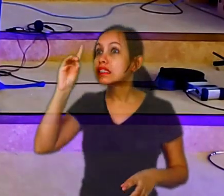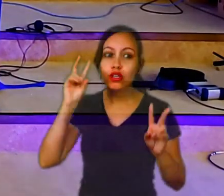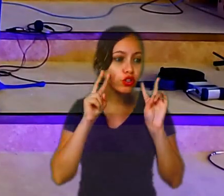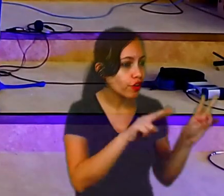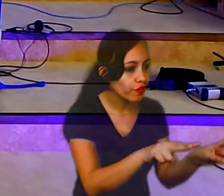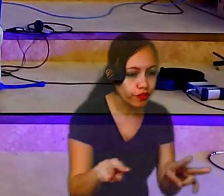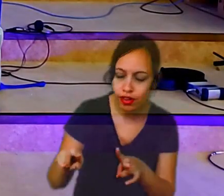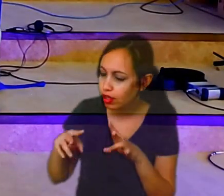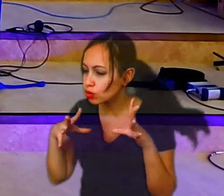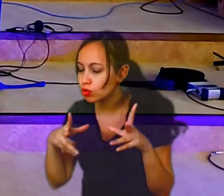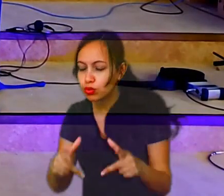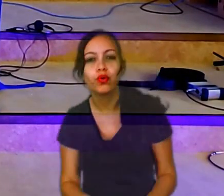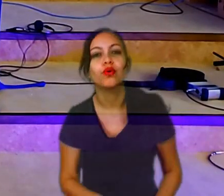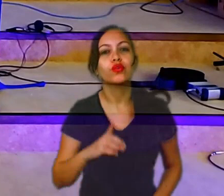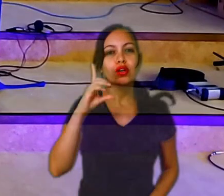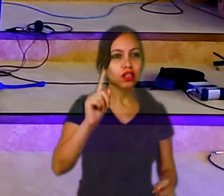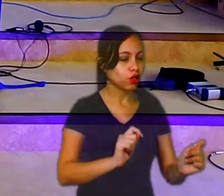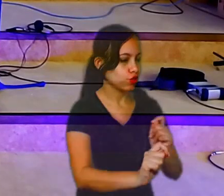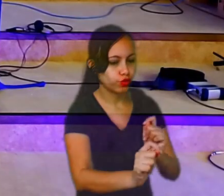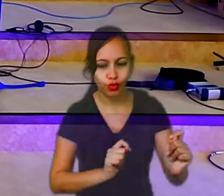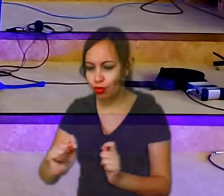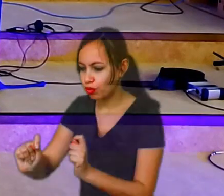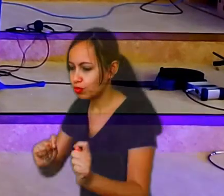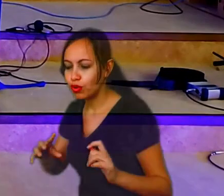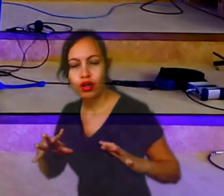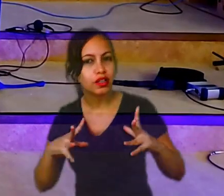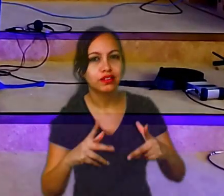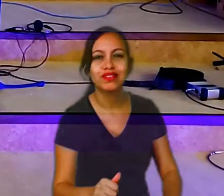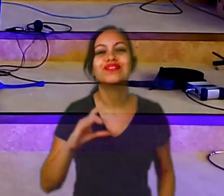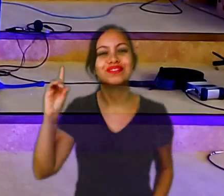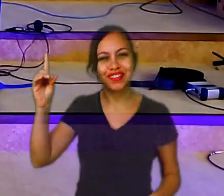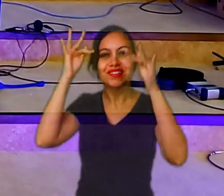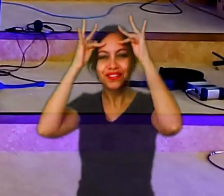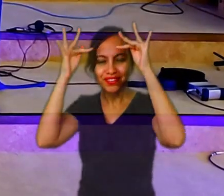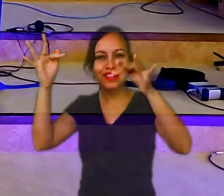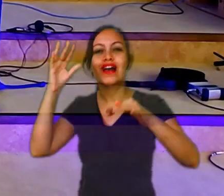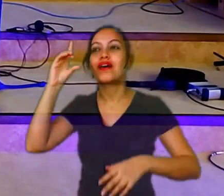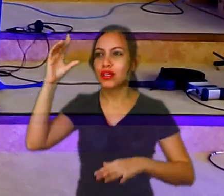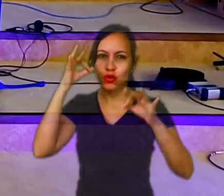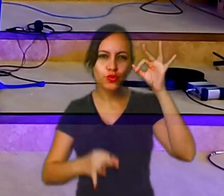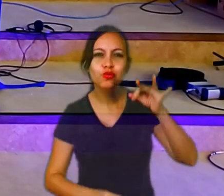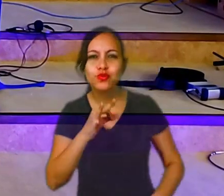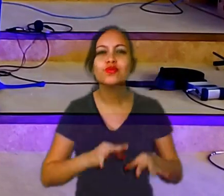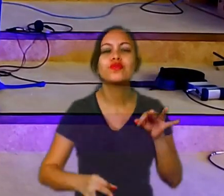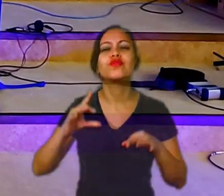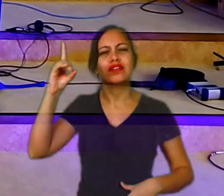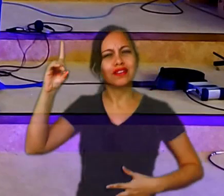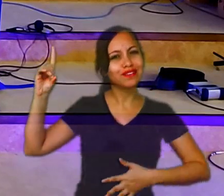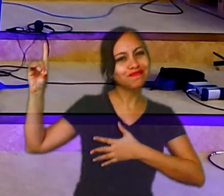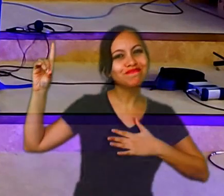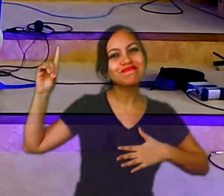tudo. O meu Deus está no controle de tudo. Ele é fiel, Ele é justo, Ele é gracioso,